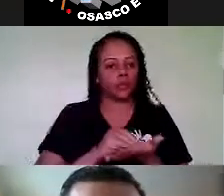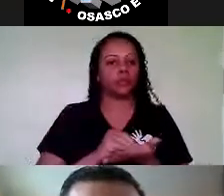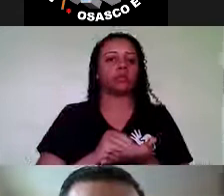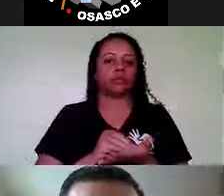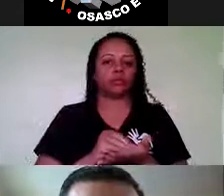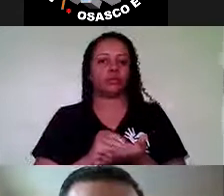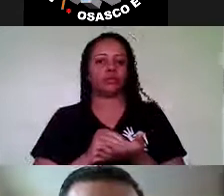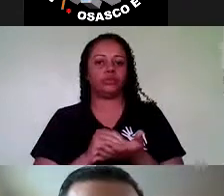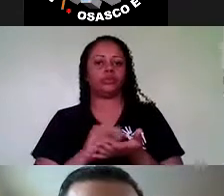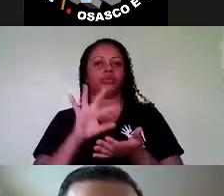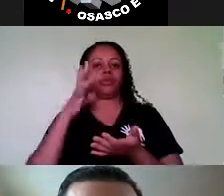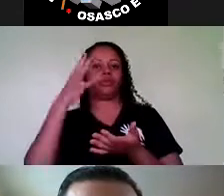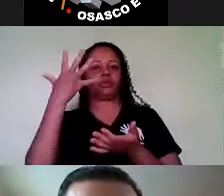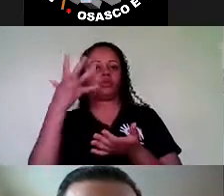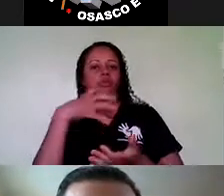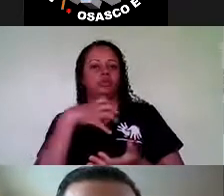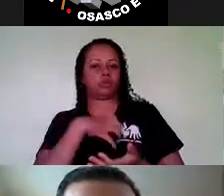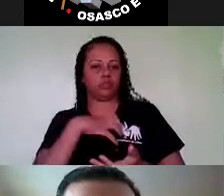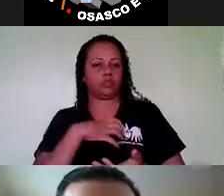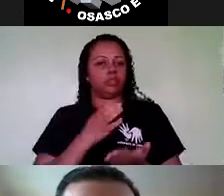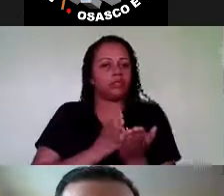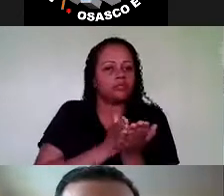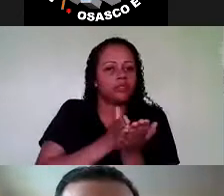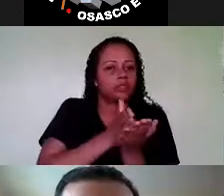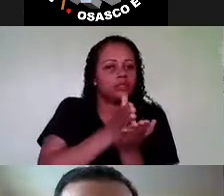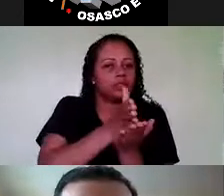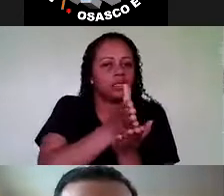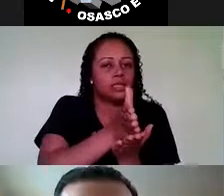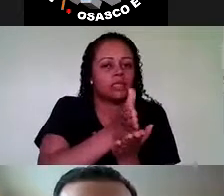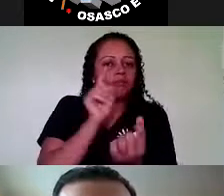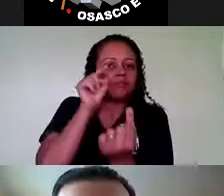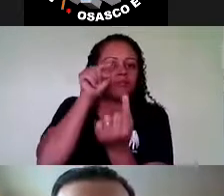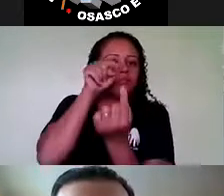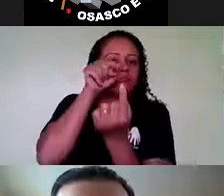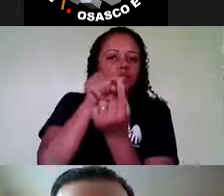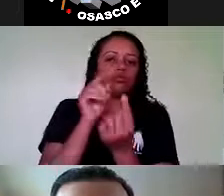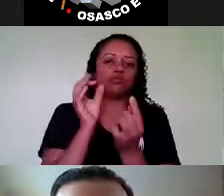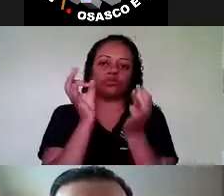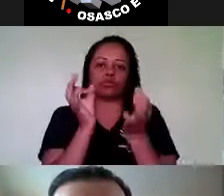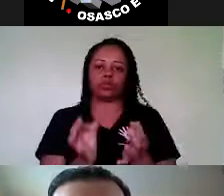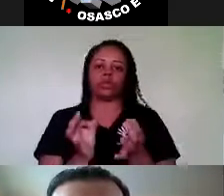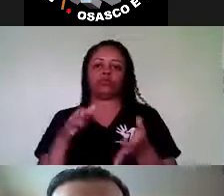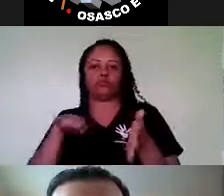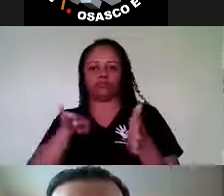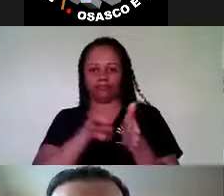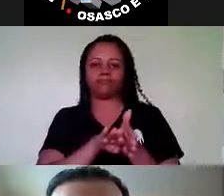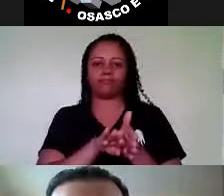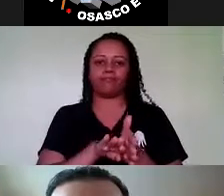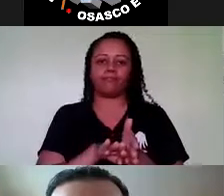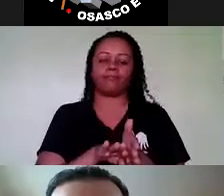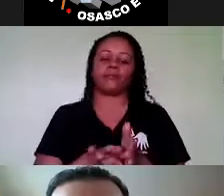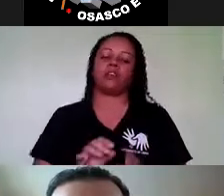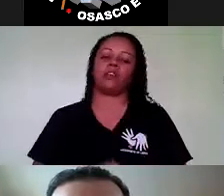de fato, se sinta andando na esteira correta dessa defesa dos direitos das pessoas com deficiência. Mas estou aqui só para